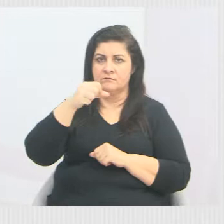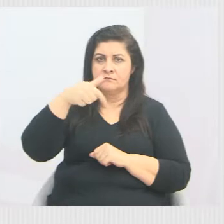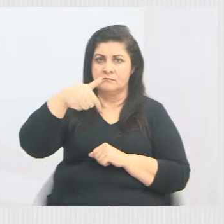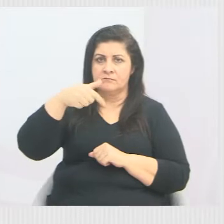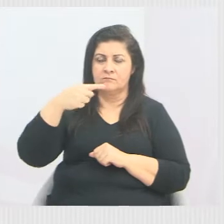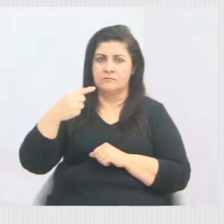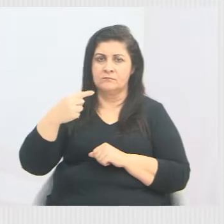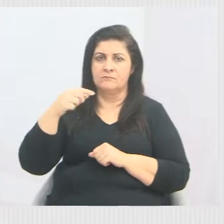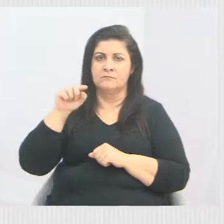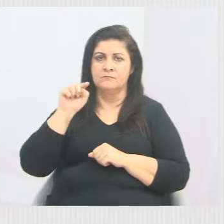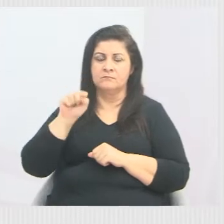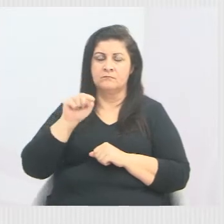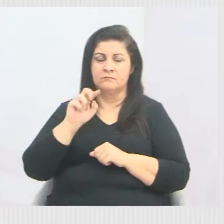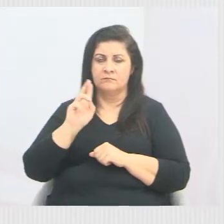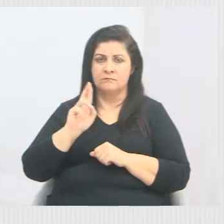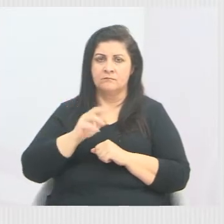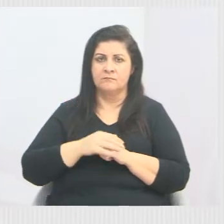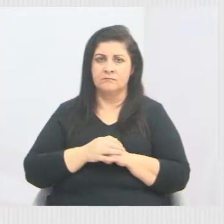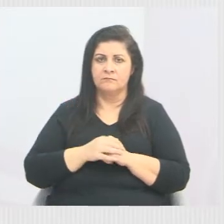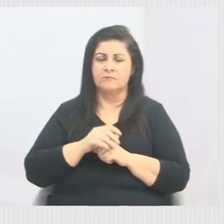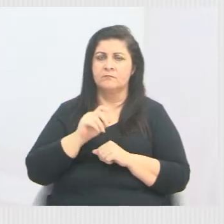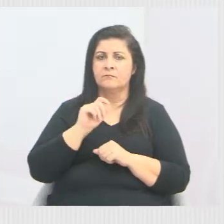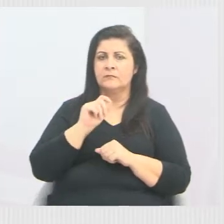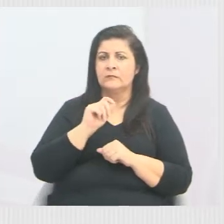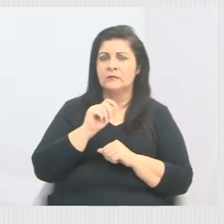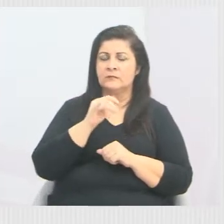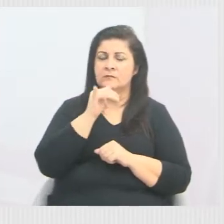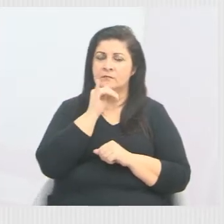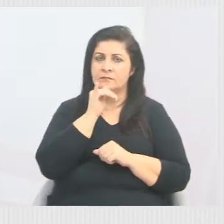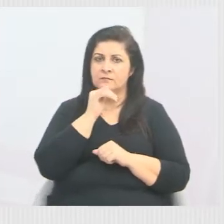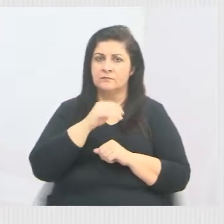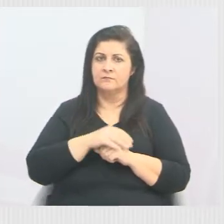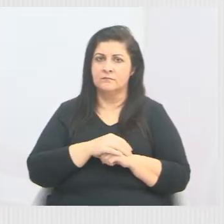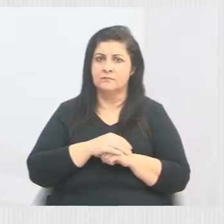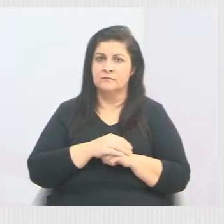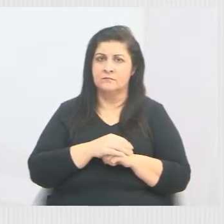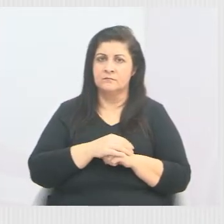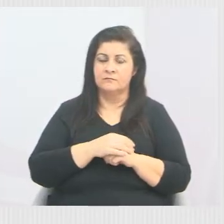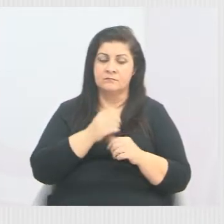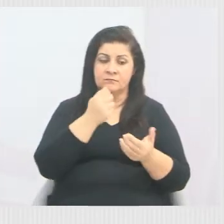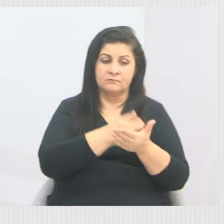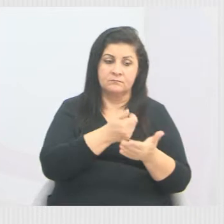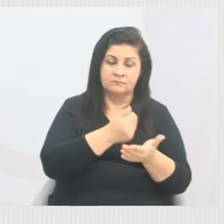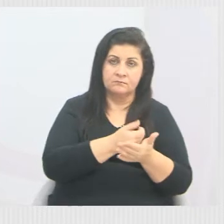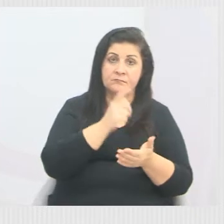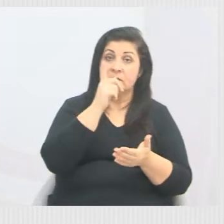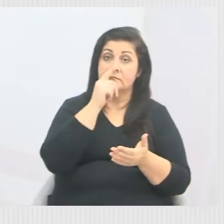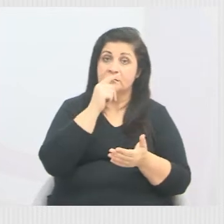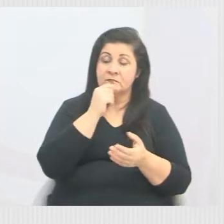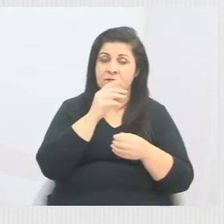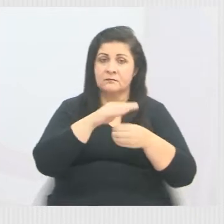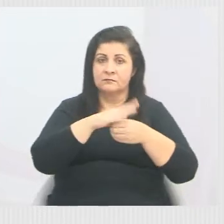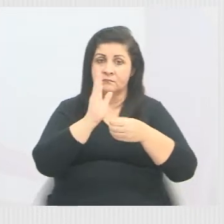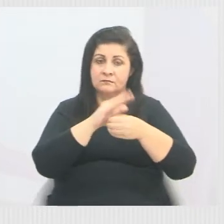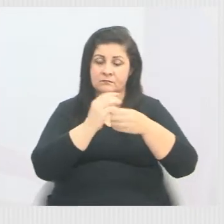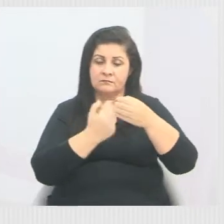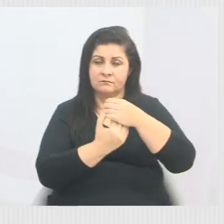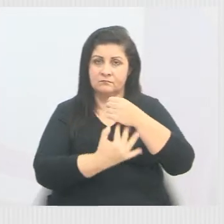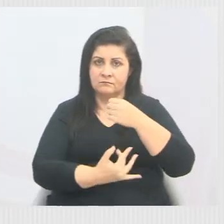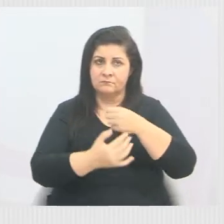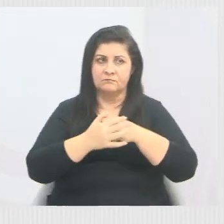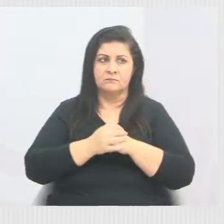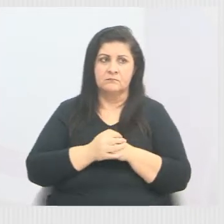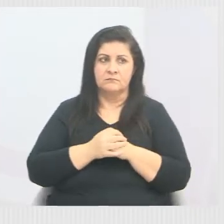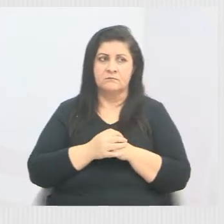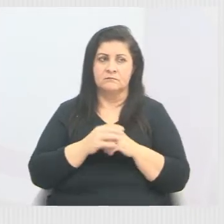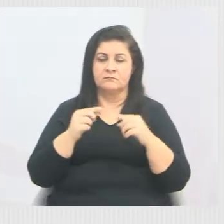95.871.000. O que seria a receita de serviços? Por exemplo, tarifas, né, de água e esgoto. Tá? Aqui uma